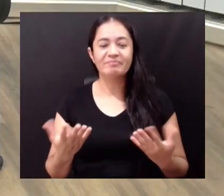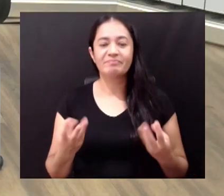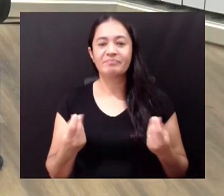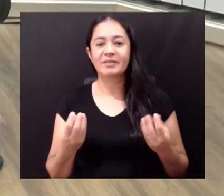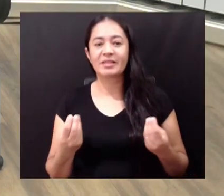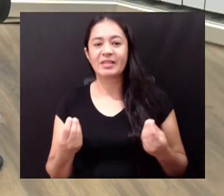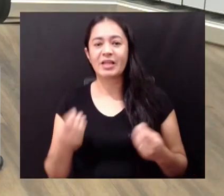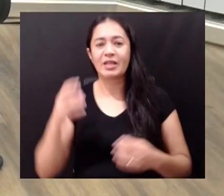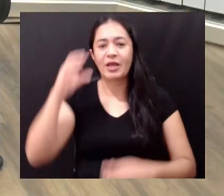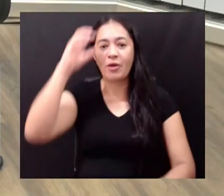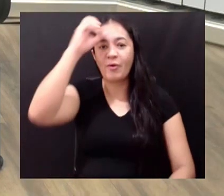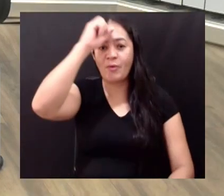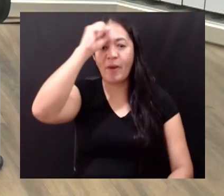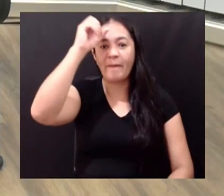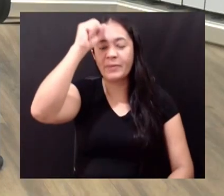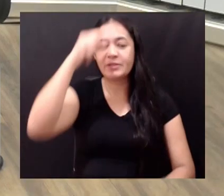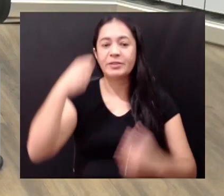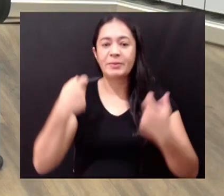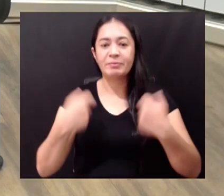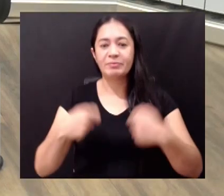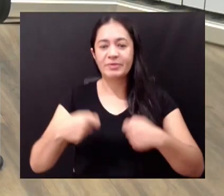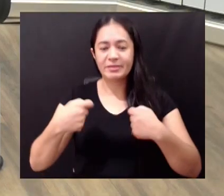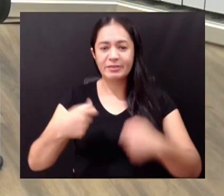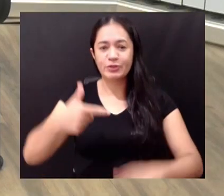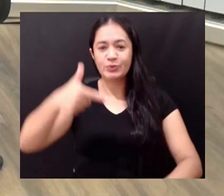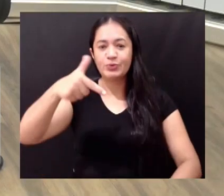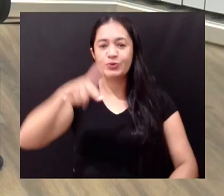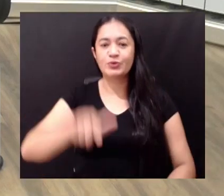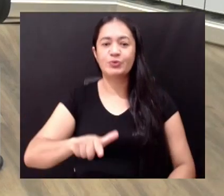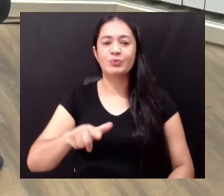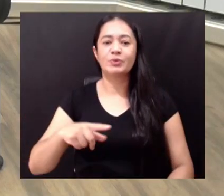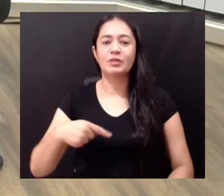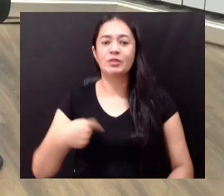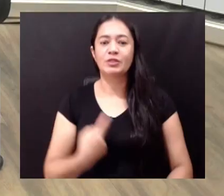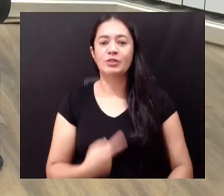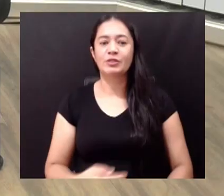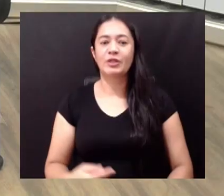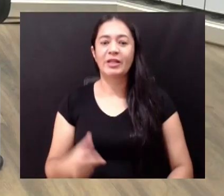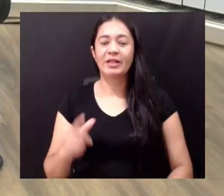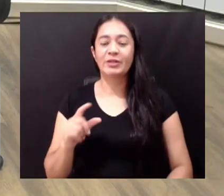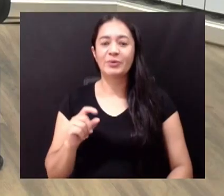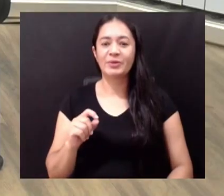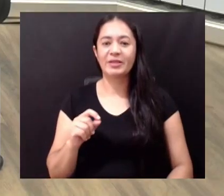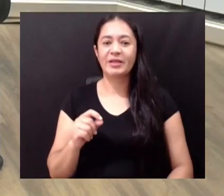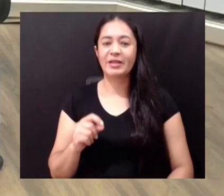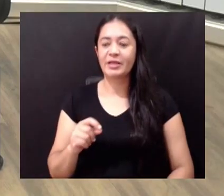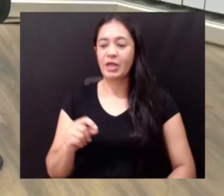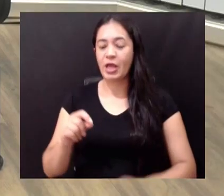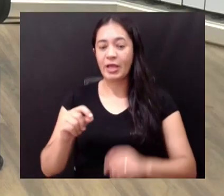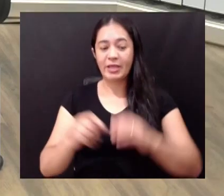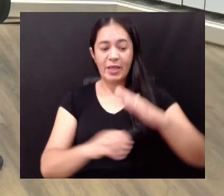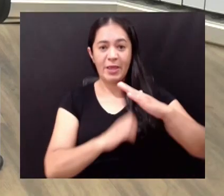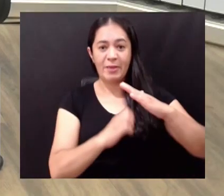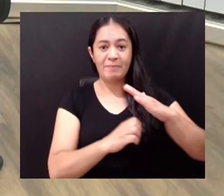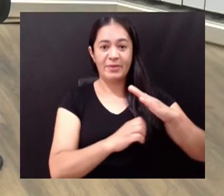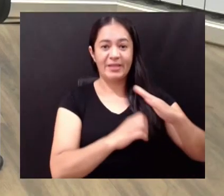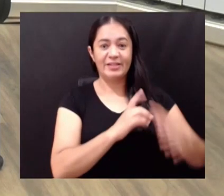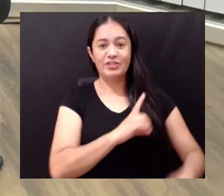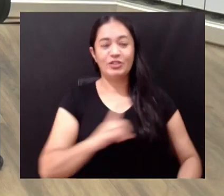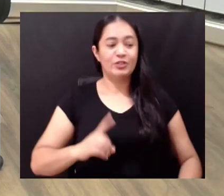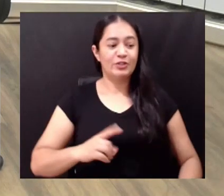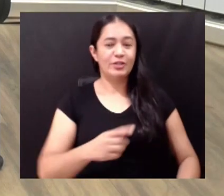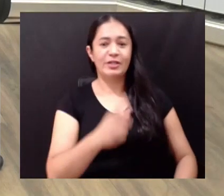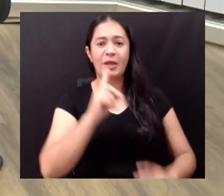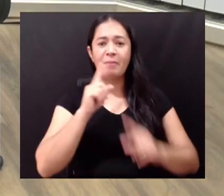feito novamente. E nós temos recebido muitas reclamações de gestores que voltaram para o presencial e que não sabem o que